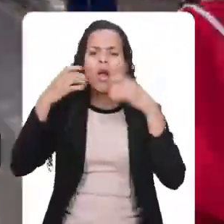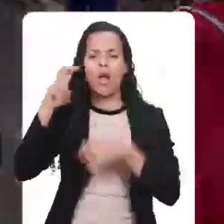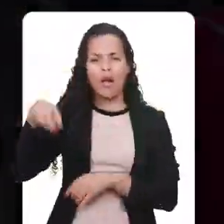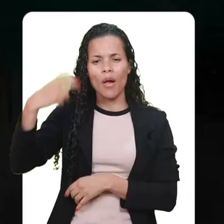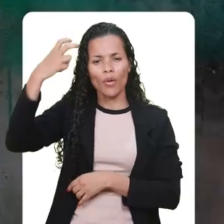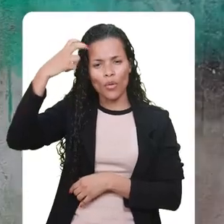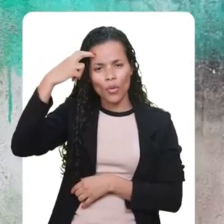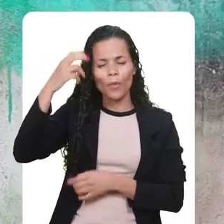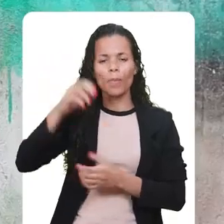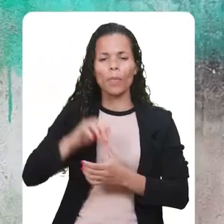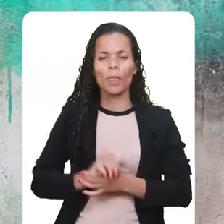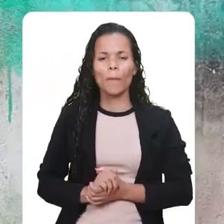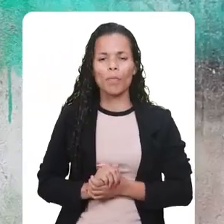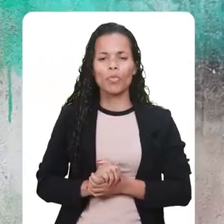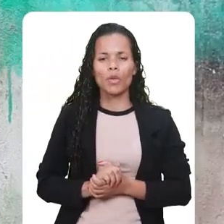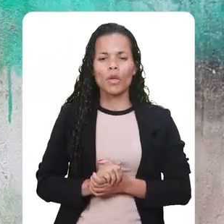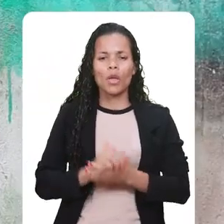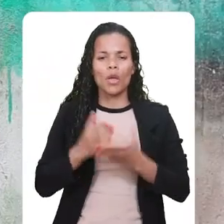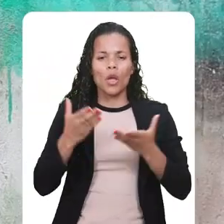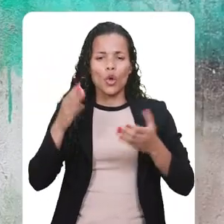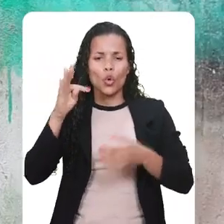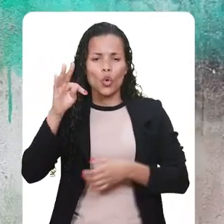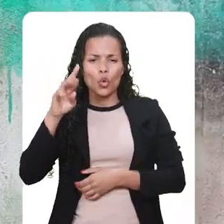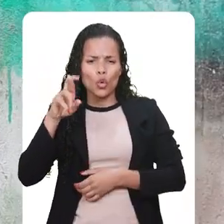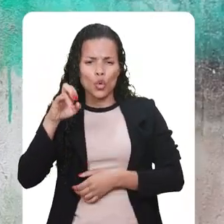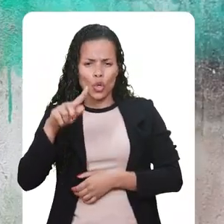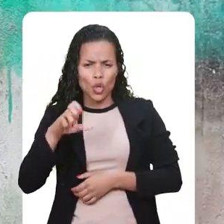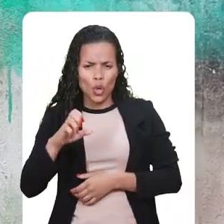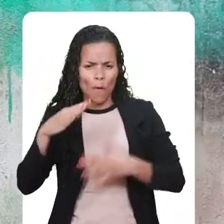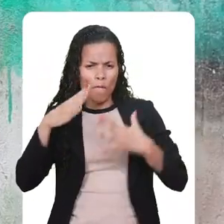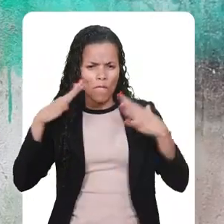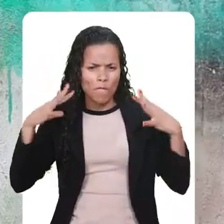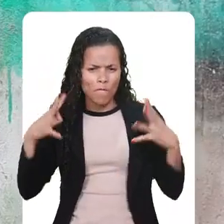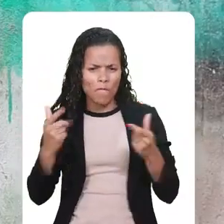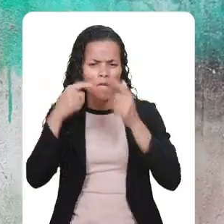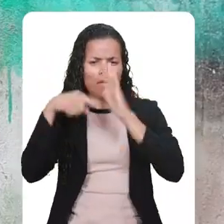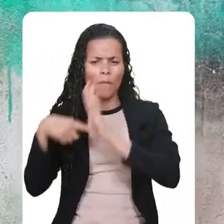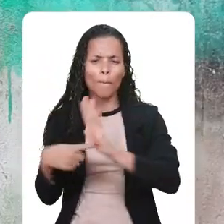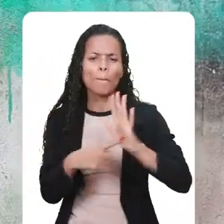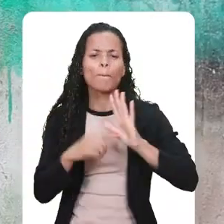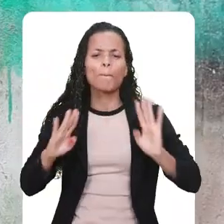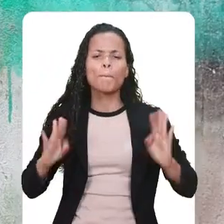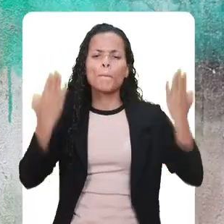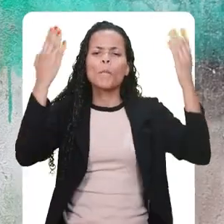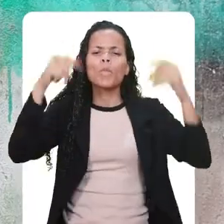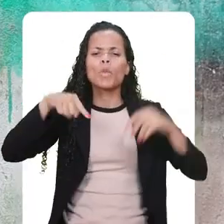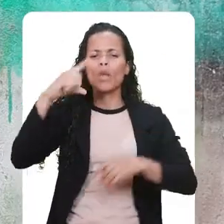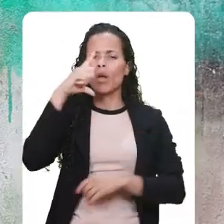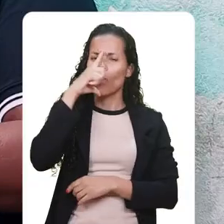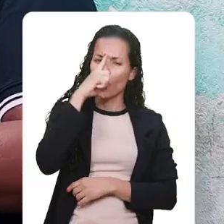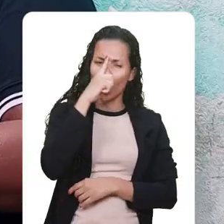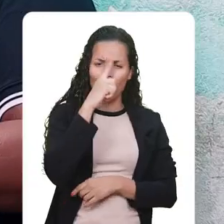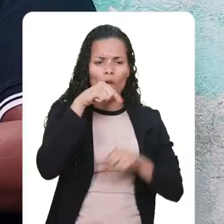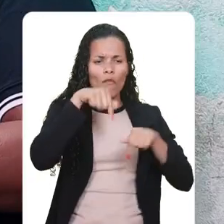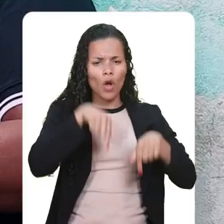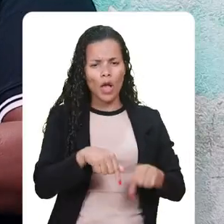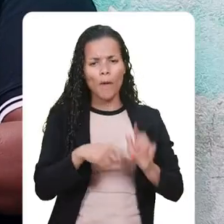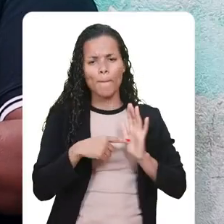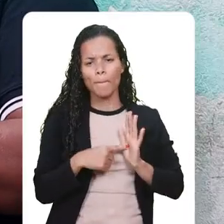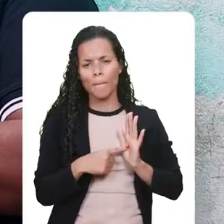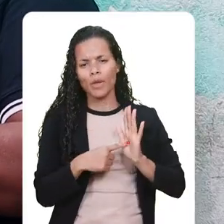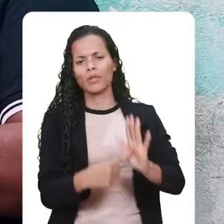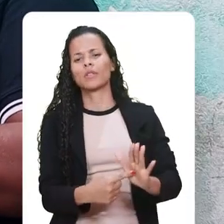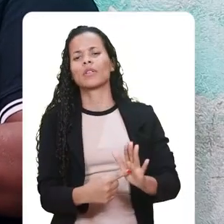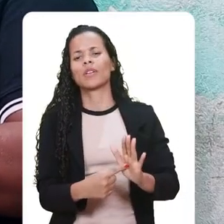boi de buzina. O boi de buzina, a gente faz vários eventos, entendeu? Inclusive o principal mesmo é o carnaval, né? A gente se apresenta aqui